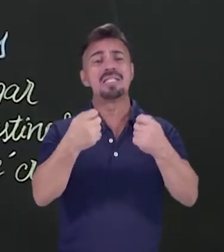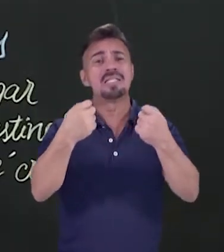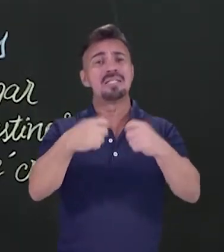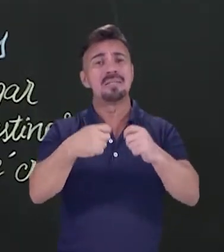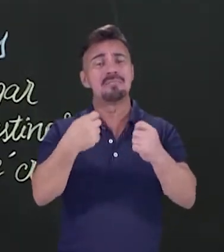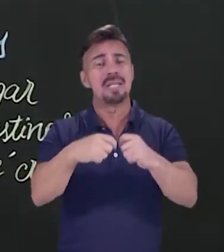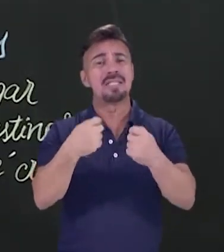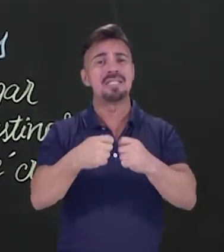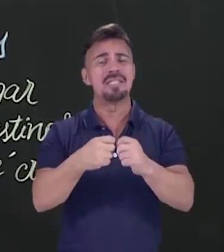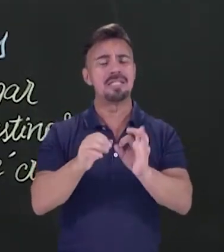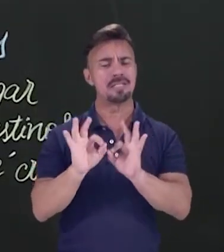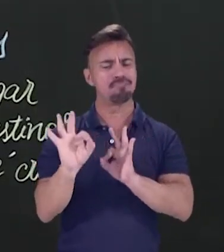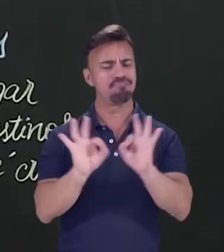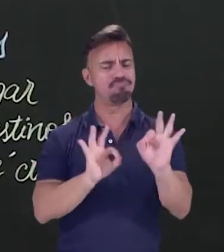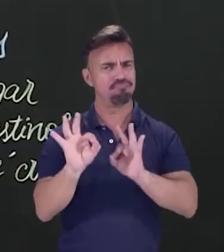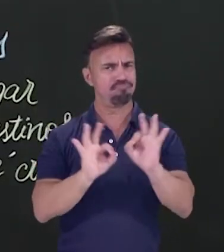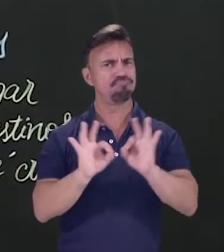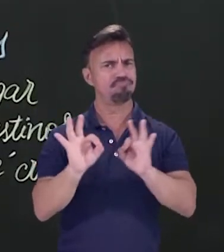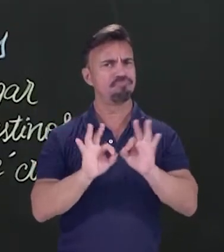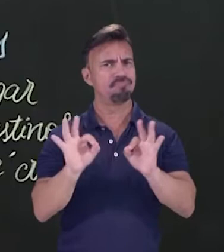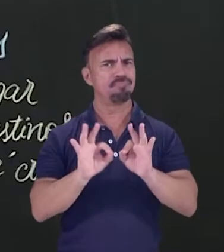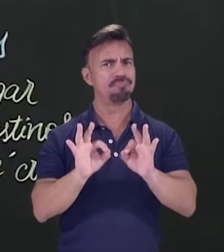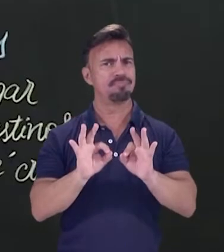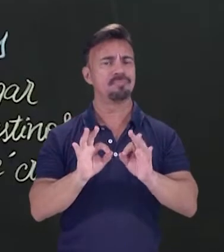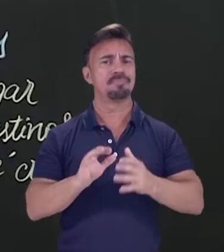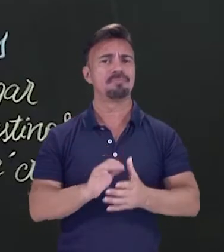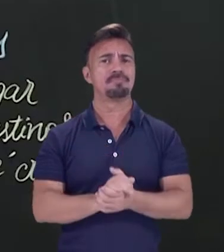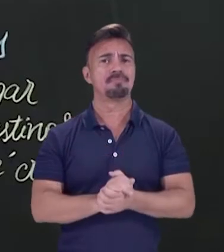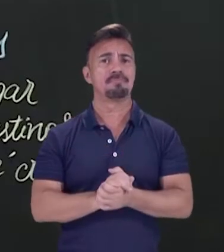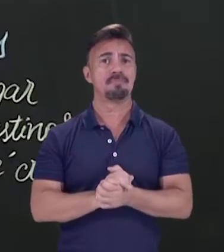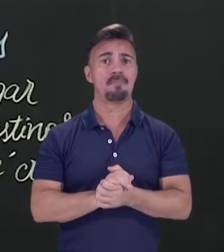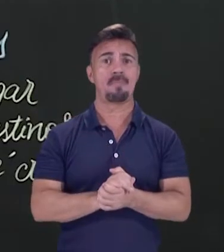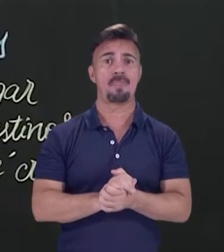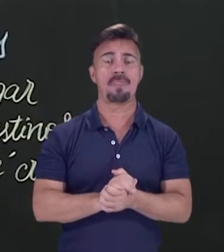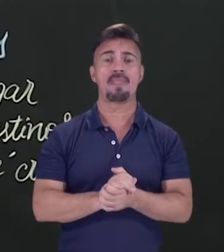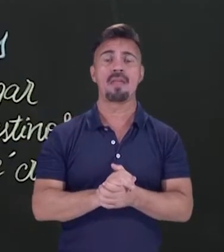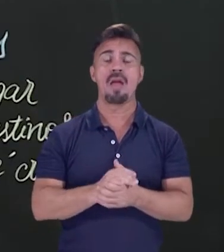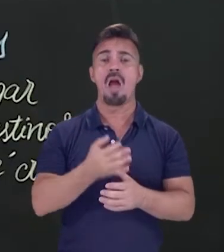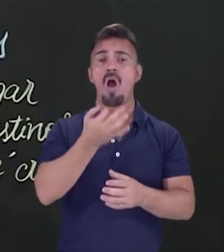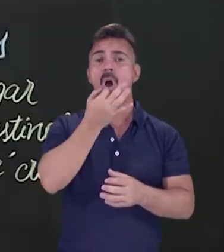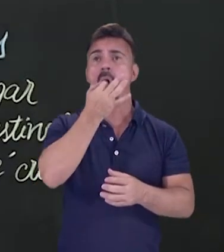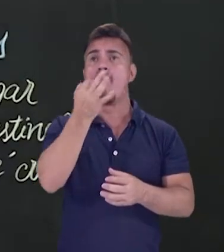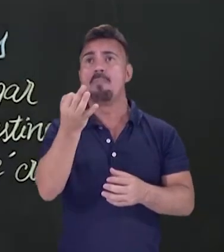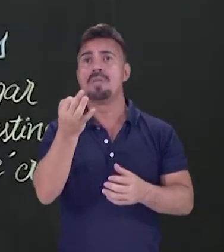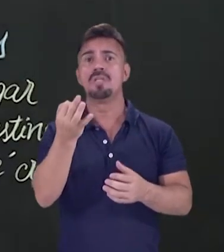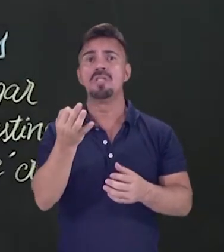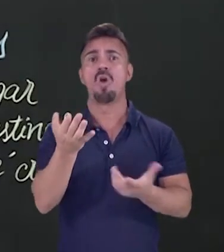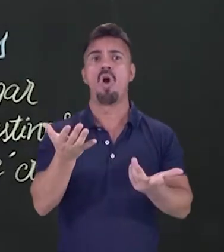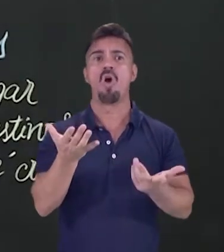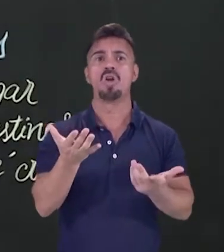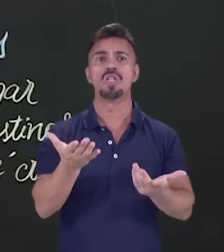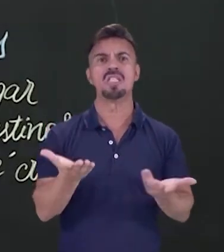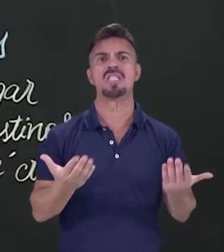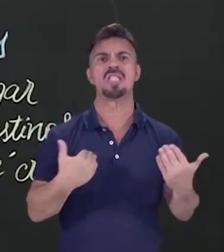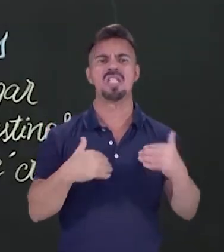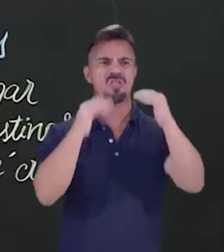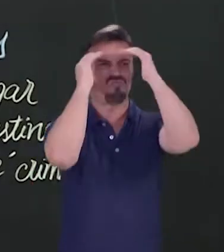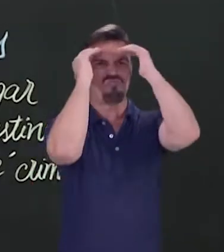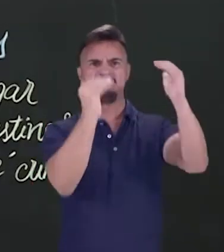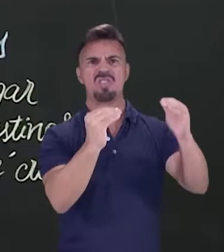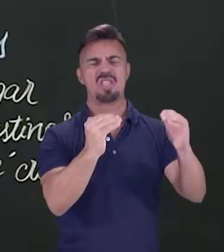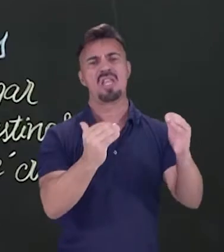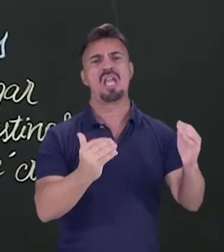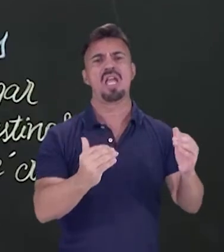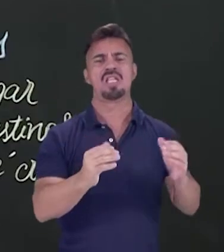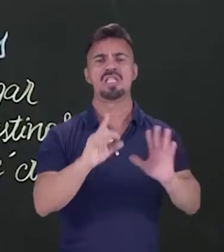estruturada. Não vale qualquer opinião para qualquer tipo de assunto. Até porque opiniões que desrespeitem os direitos humanos não